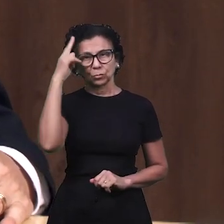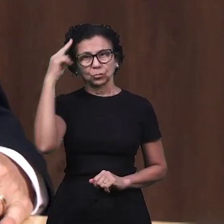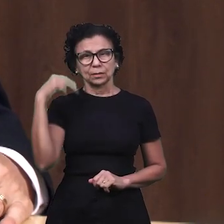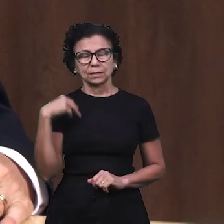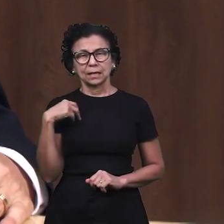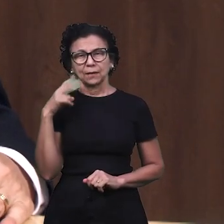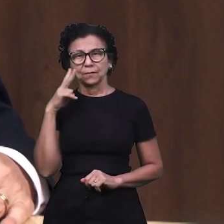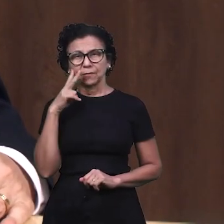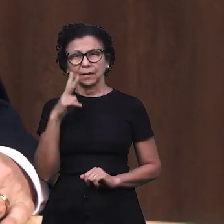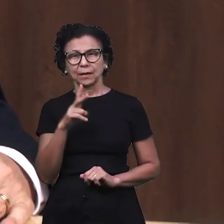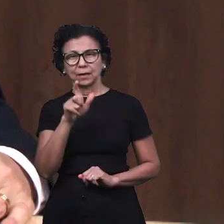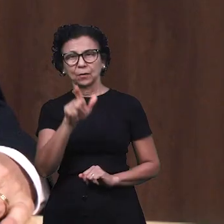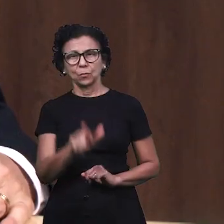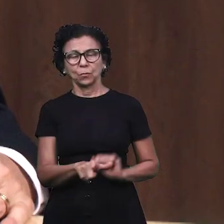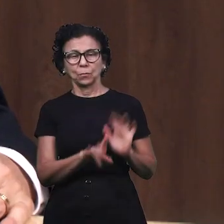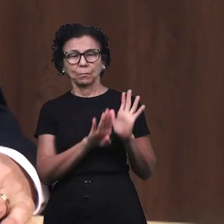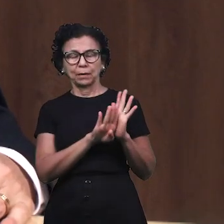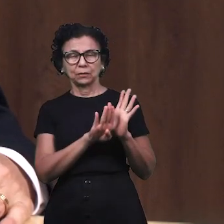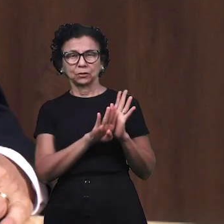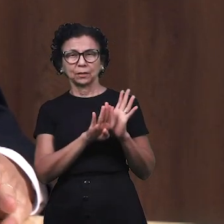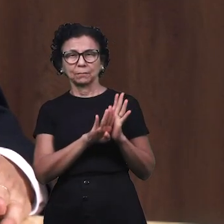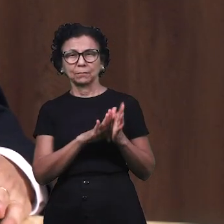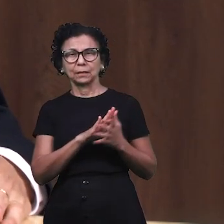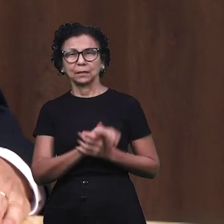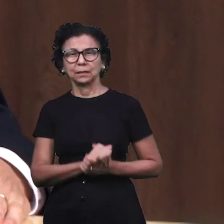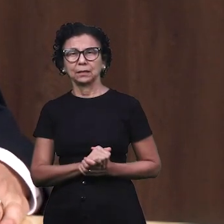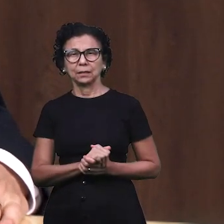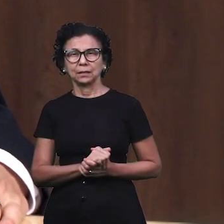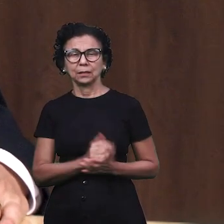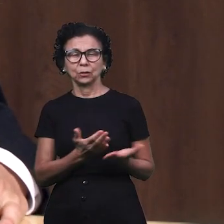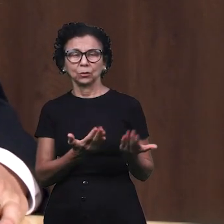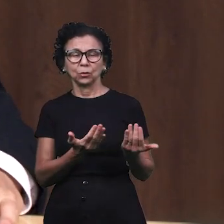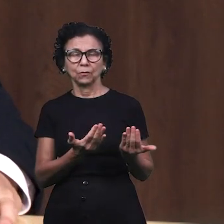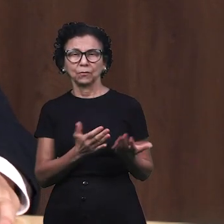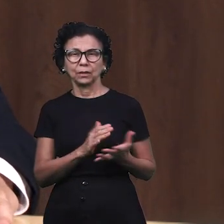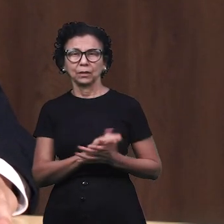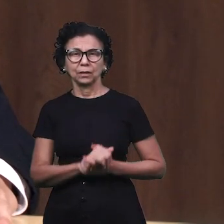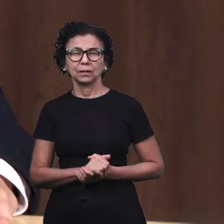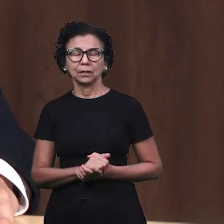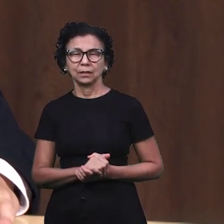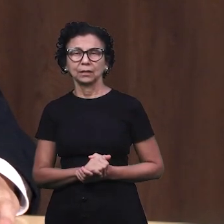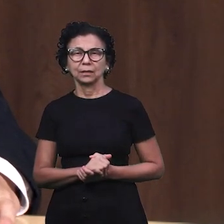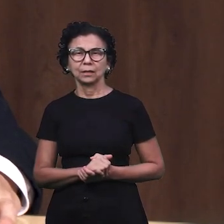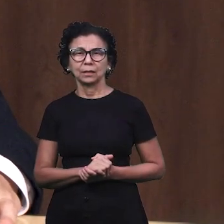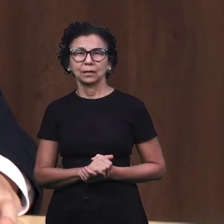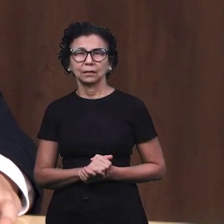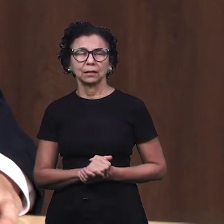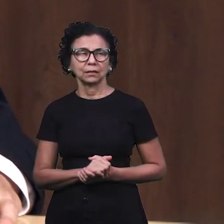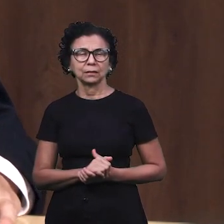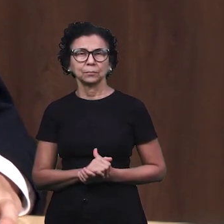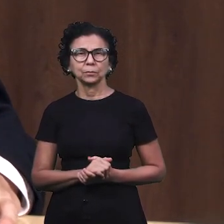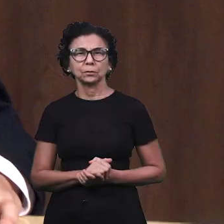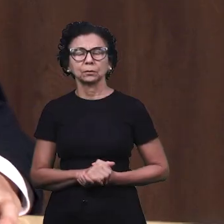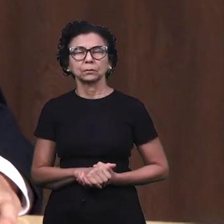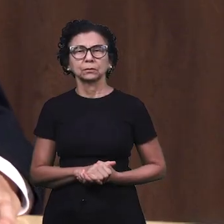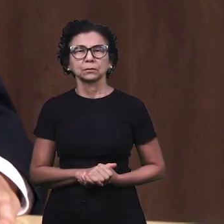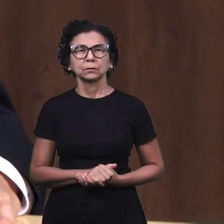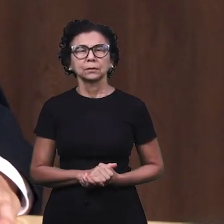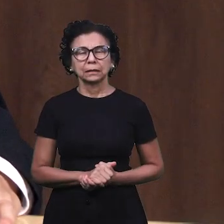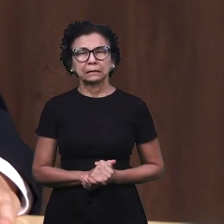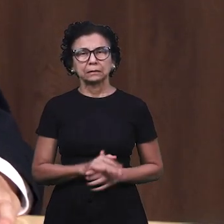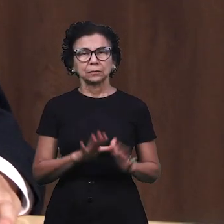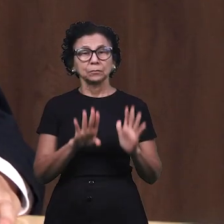novo, filho da sua mãe também, não é? Raquel. Isso, Raquel. Quando José vê que Benjamim está no meio